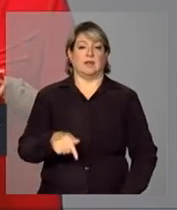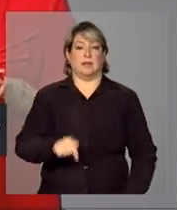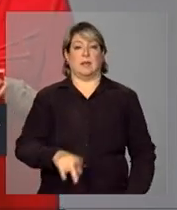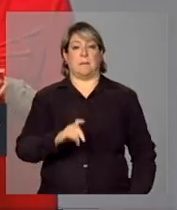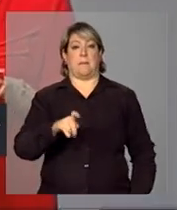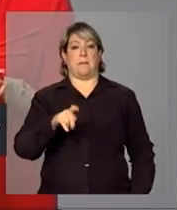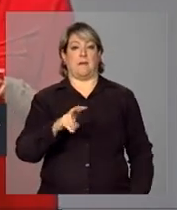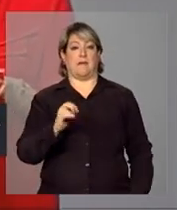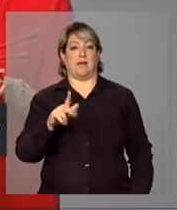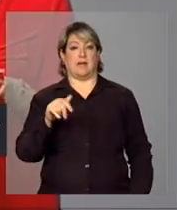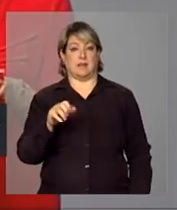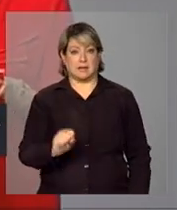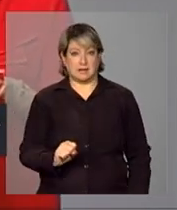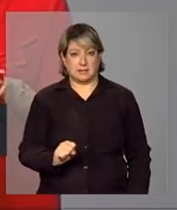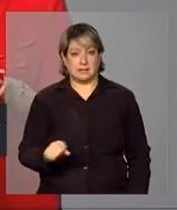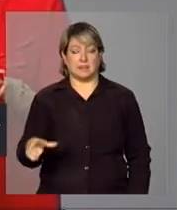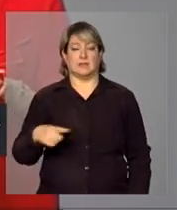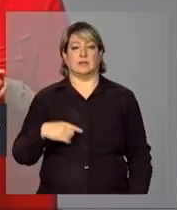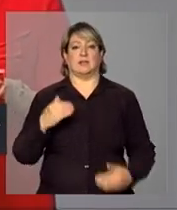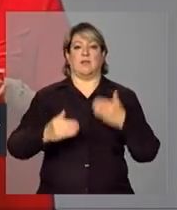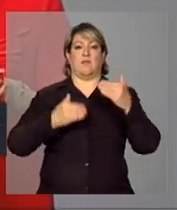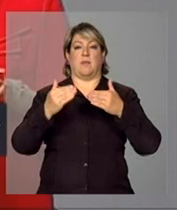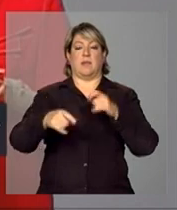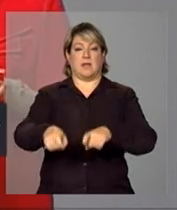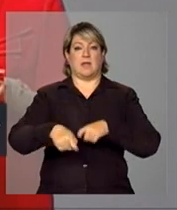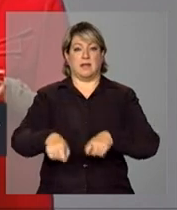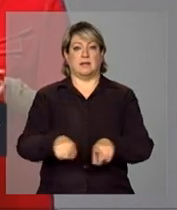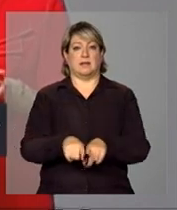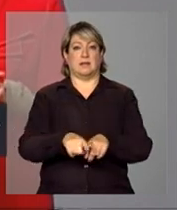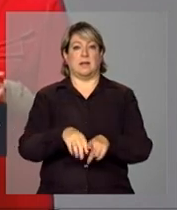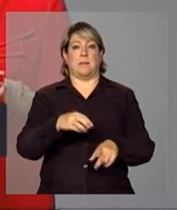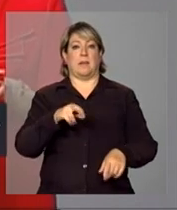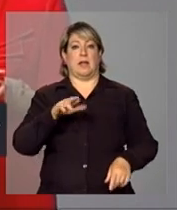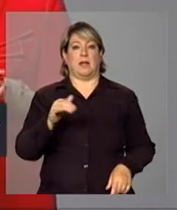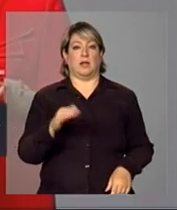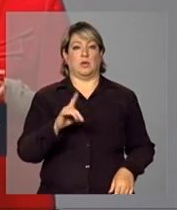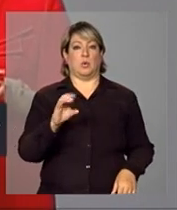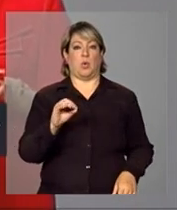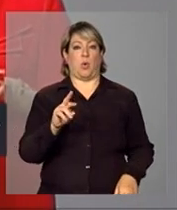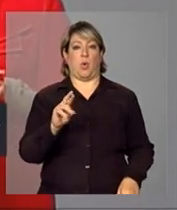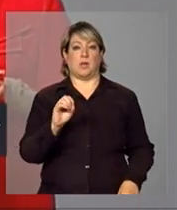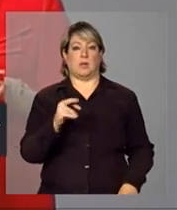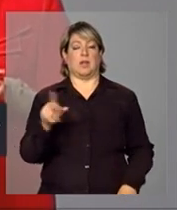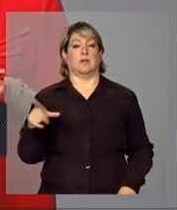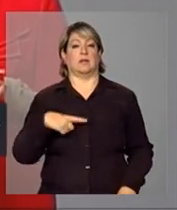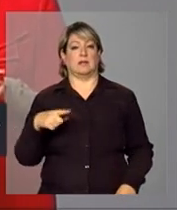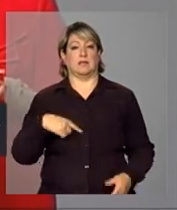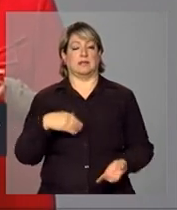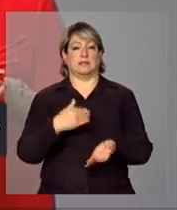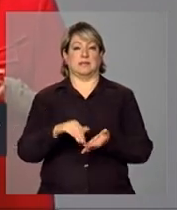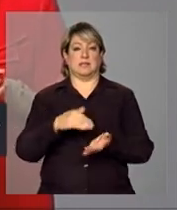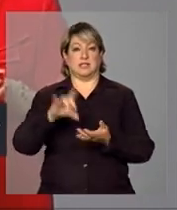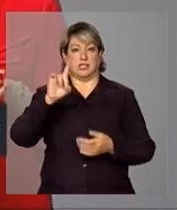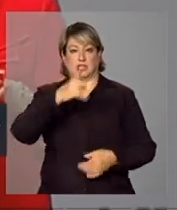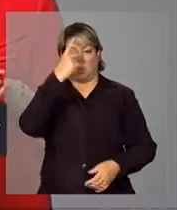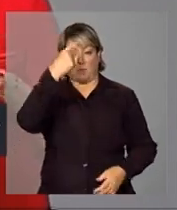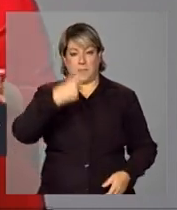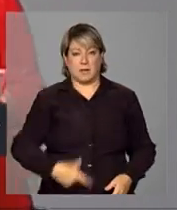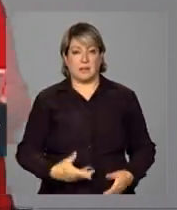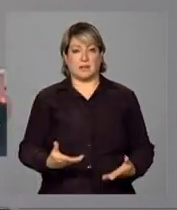Pepe Vargas, do Desenvolvimento Agrário, a Maria do Rosário, da Secretaria de Direitos Humanos.